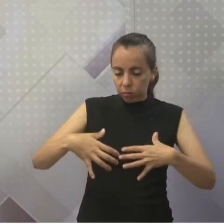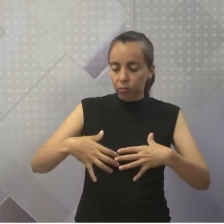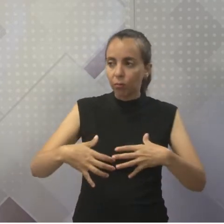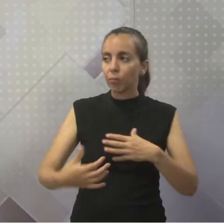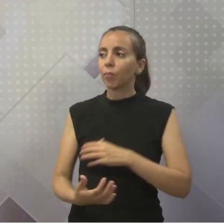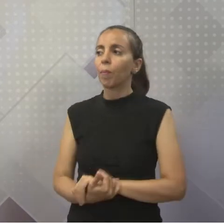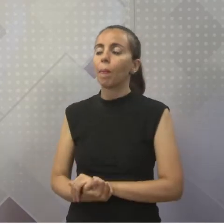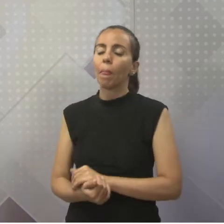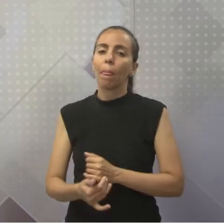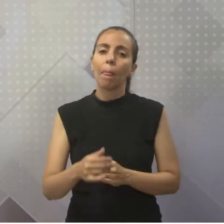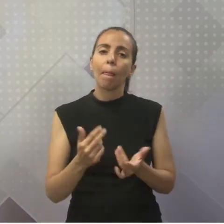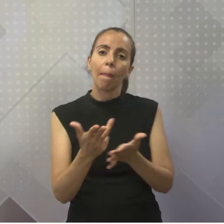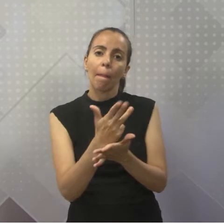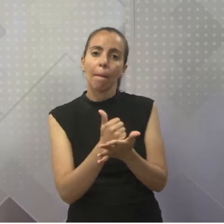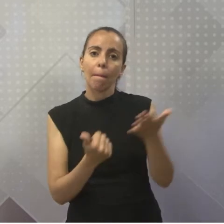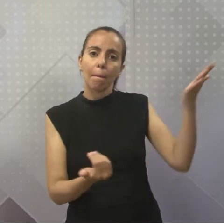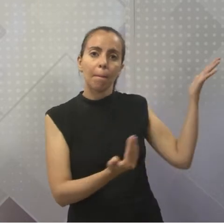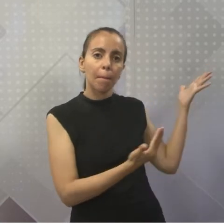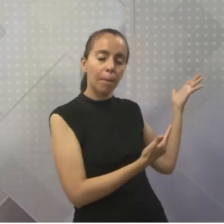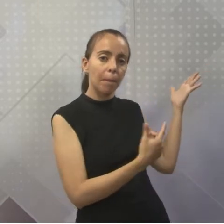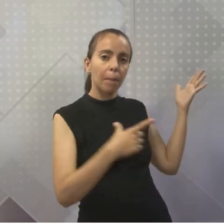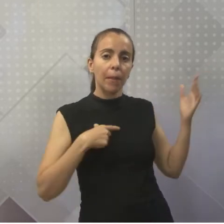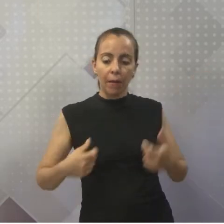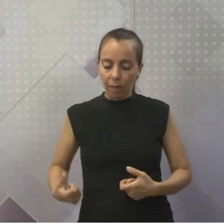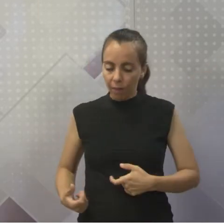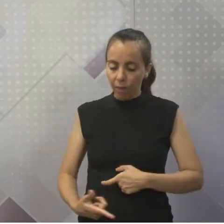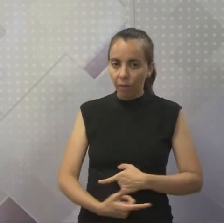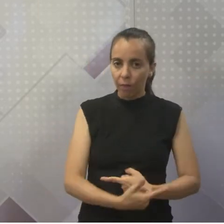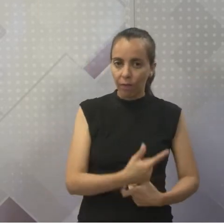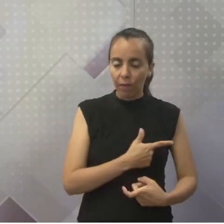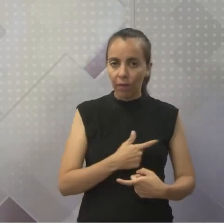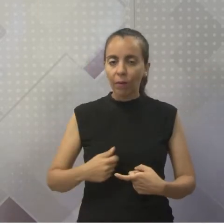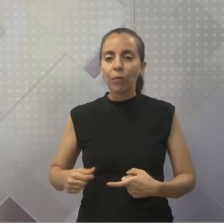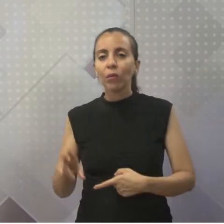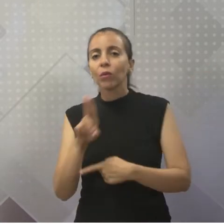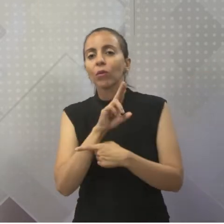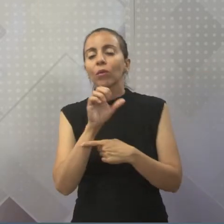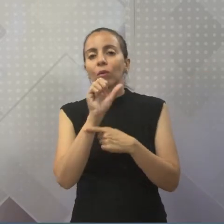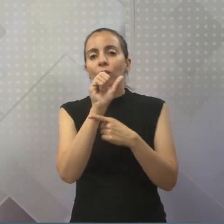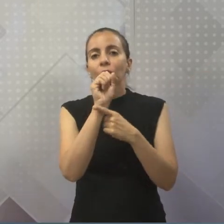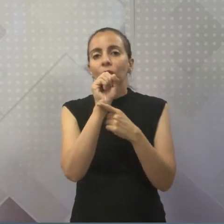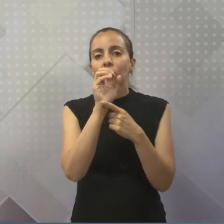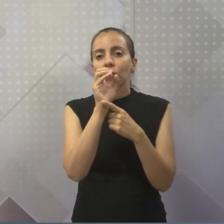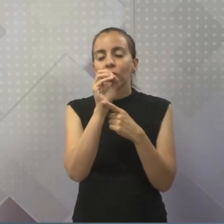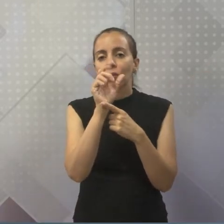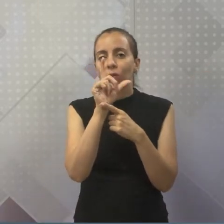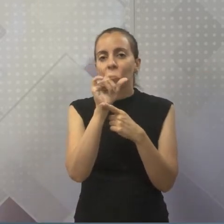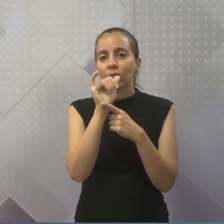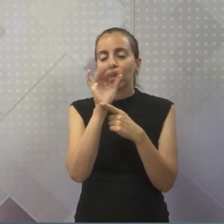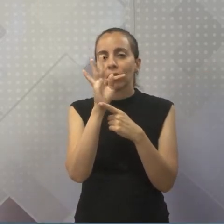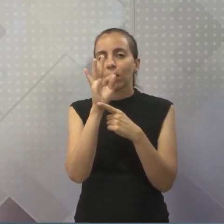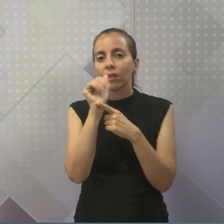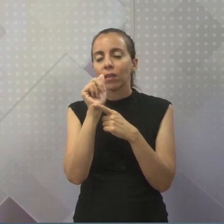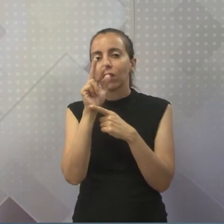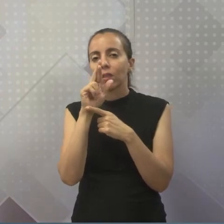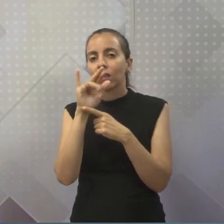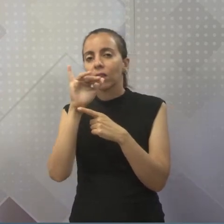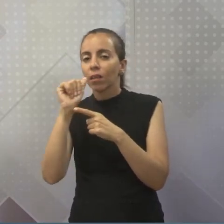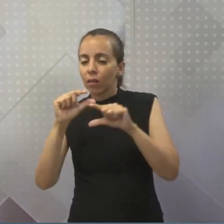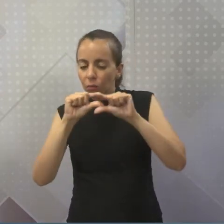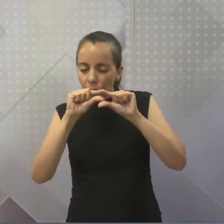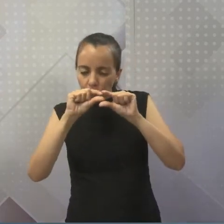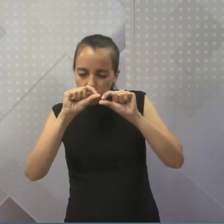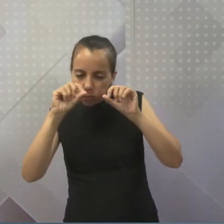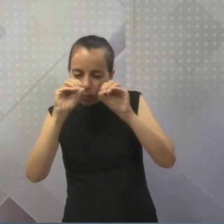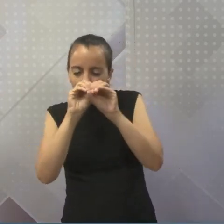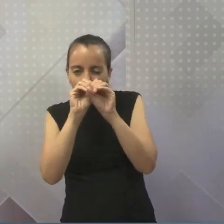desenho aí, né, a gente tem um verme chamado solitária. Né? De uma forma geral, as